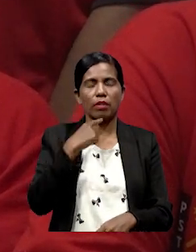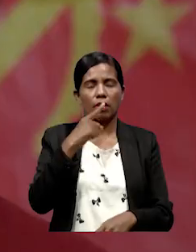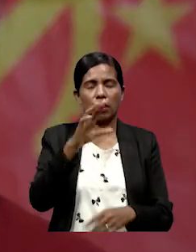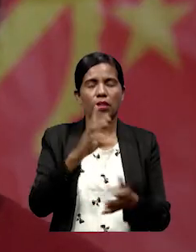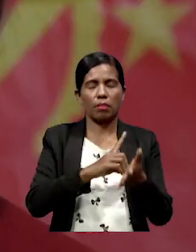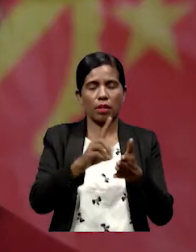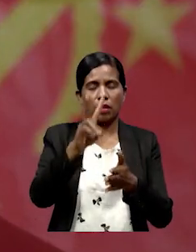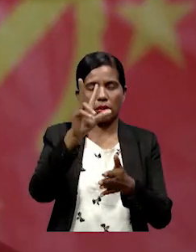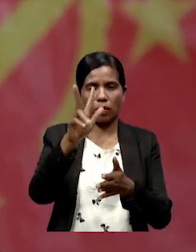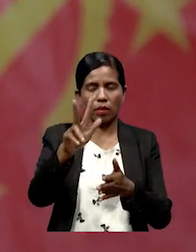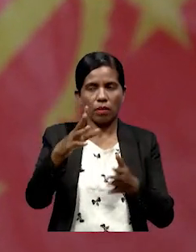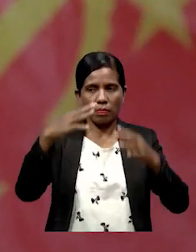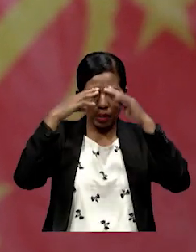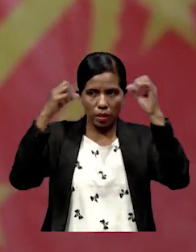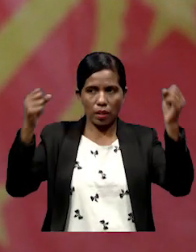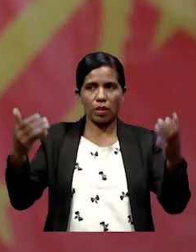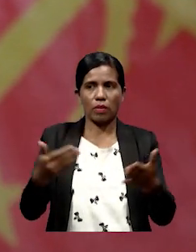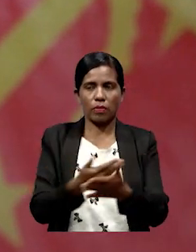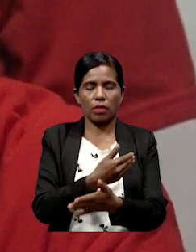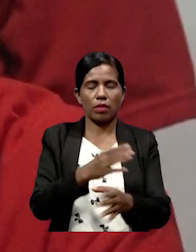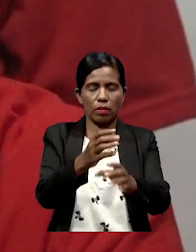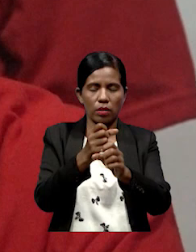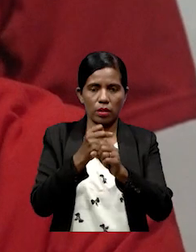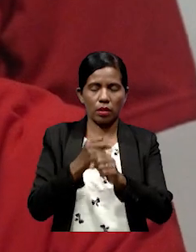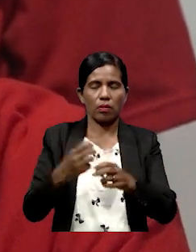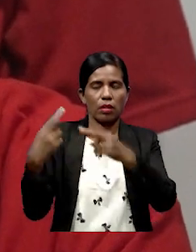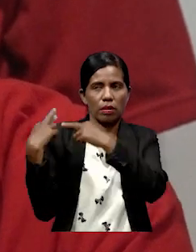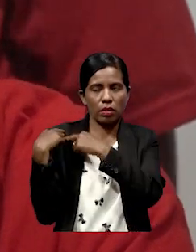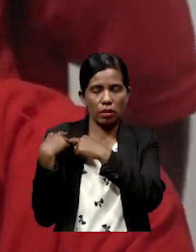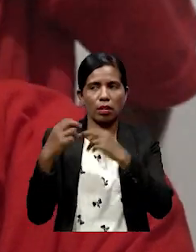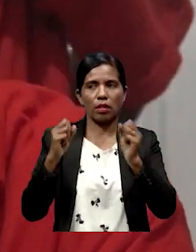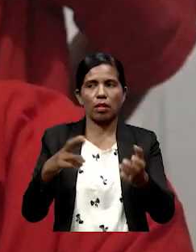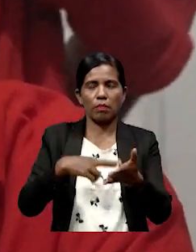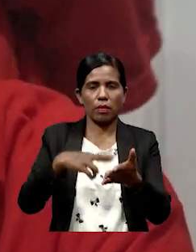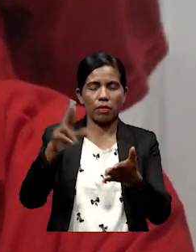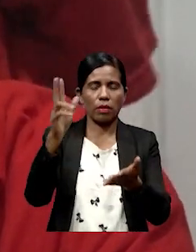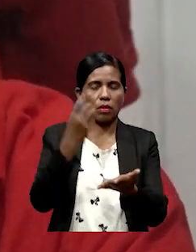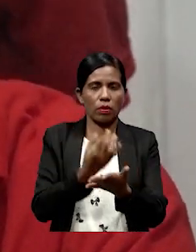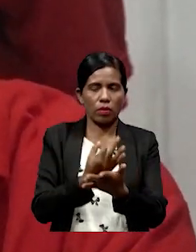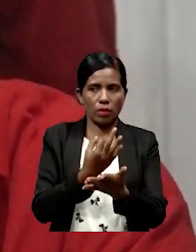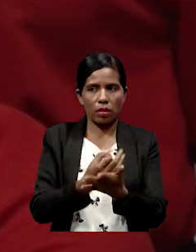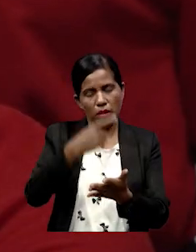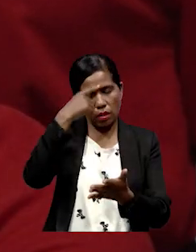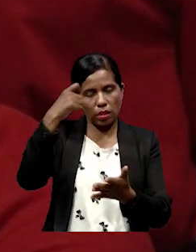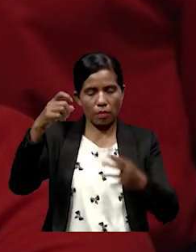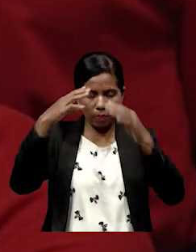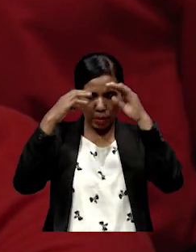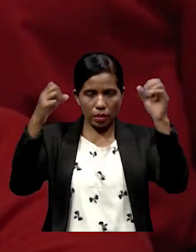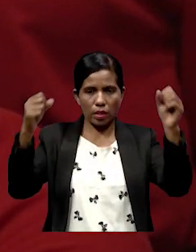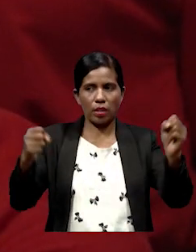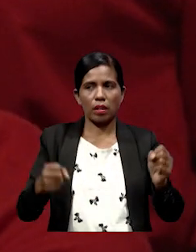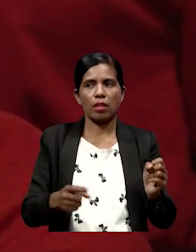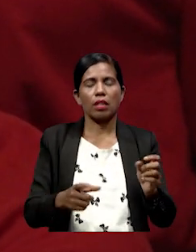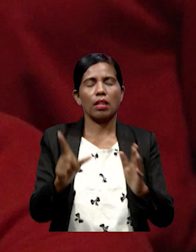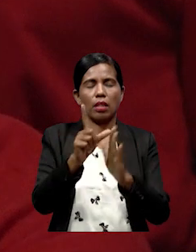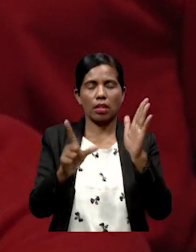semana tolo, Presidente Leito Fong atusimo pose, tamane la necessidade atua prova orçamento retificativo, tama Presidente Cessante, apesar